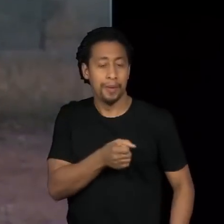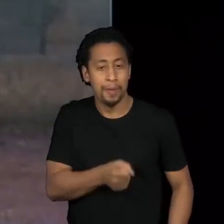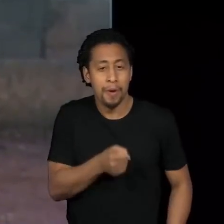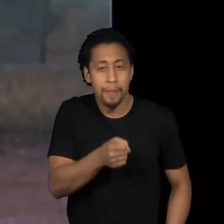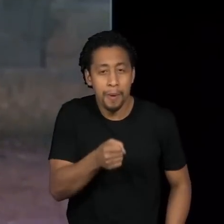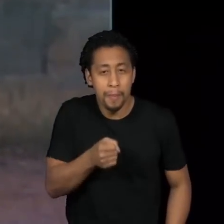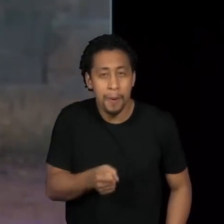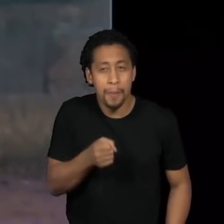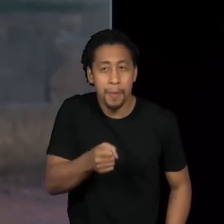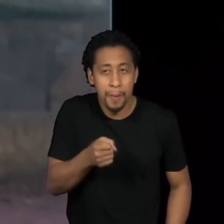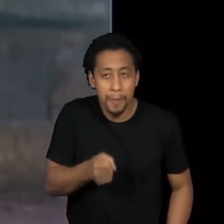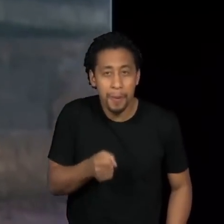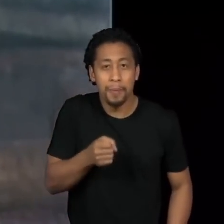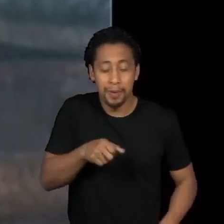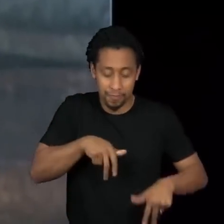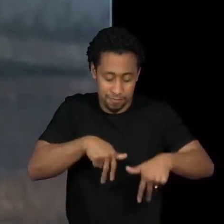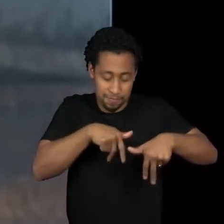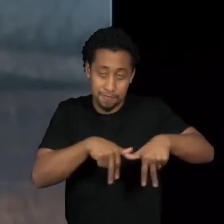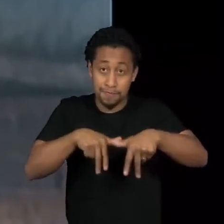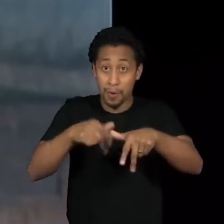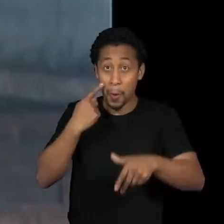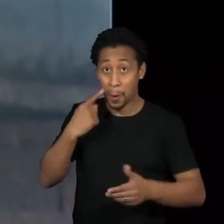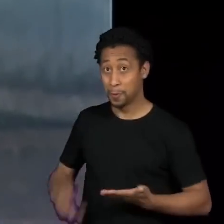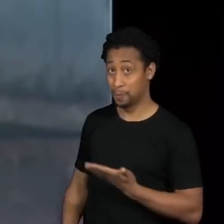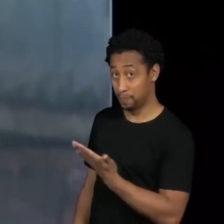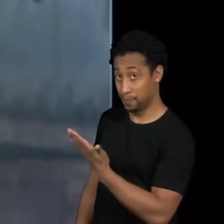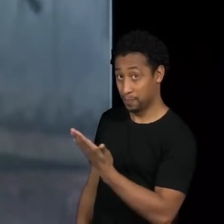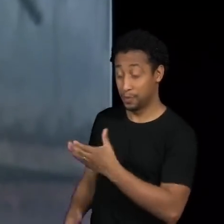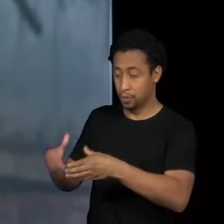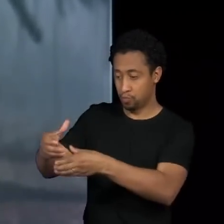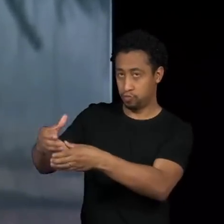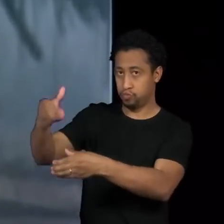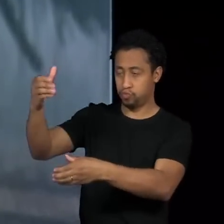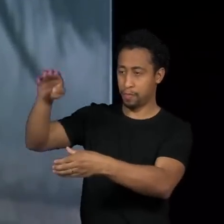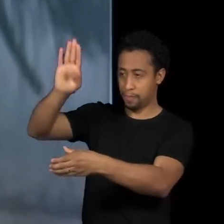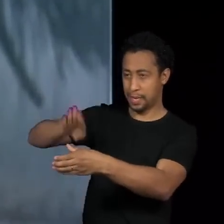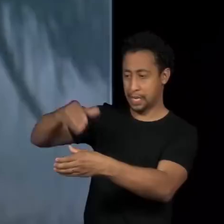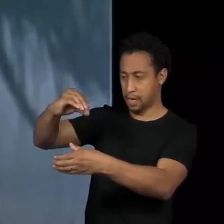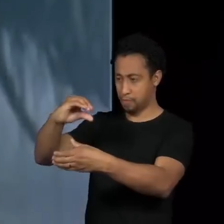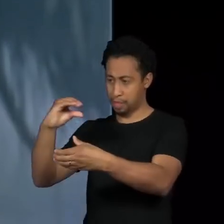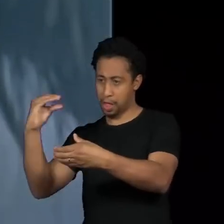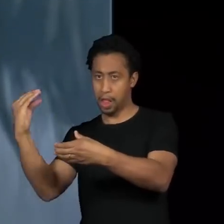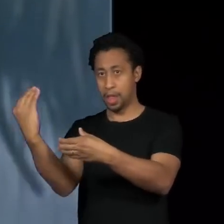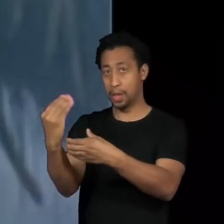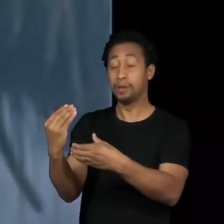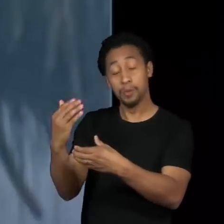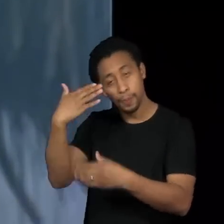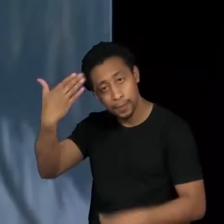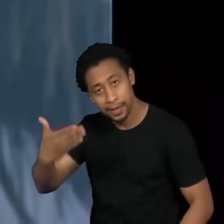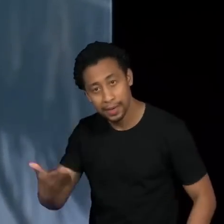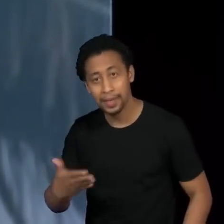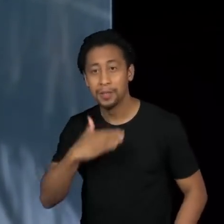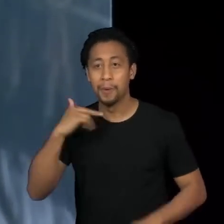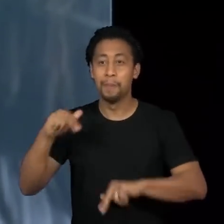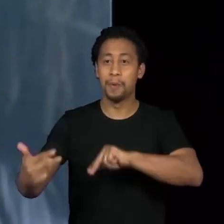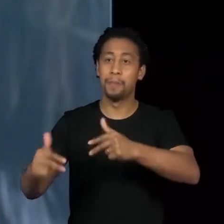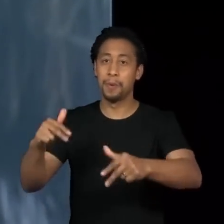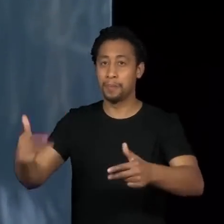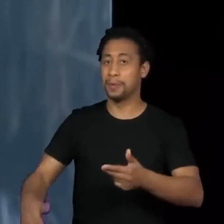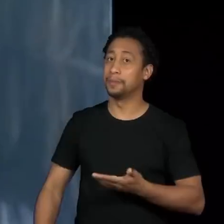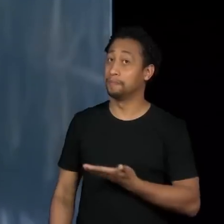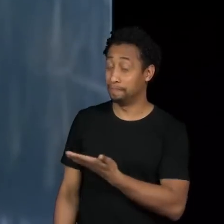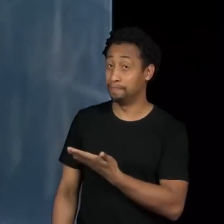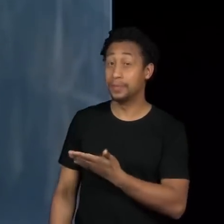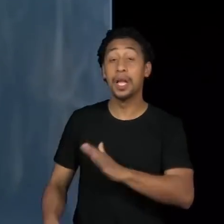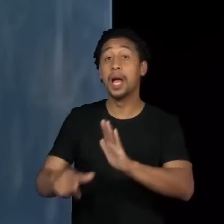aos troncos pintados e enfeitados, entoando seus cânticos em homenagem aos mortos. Antes do dia